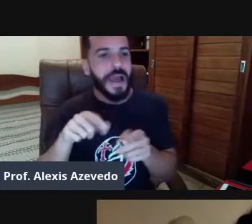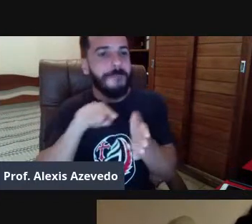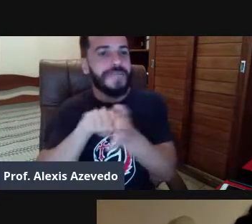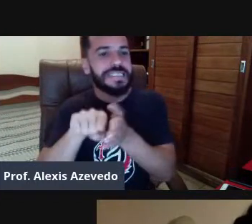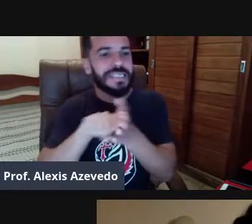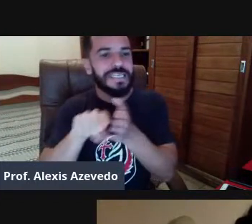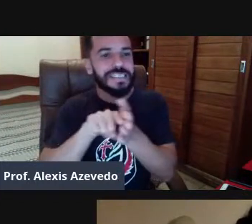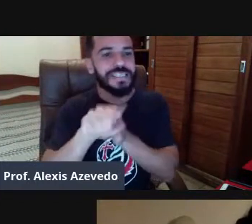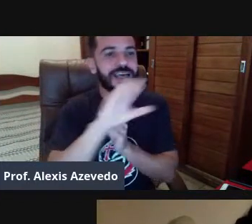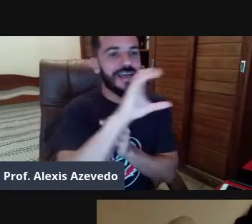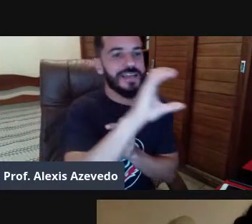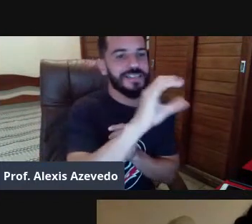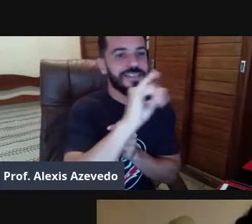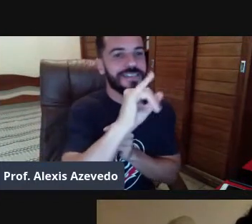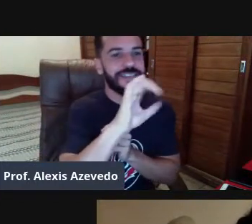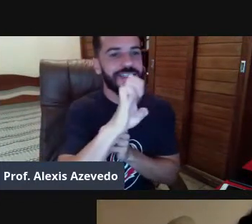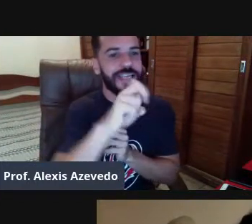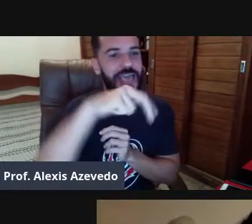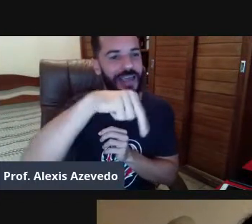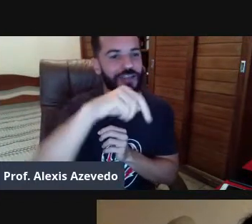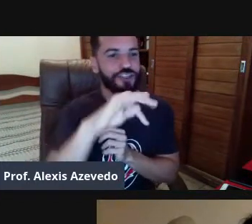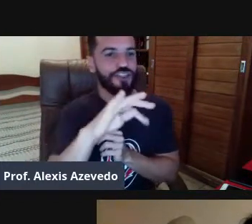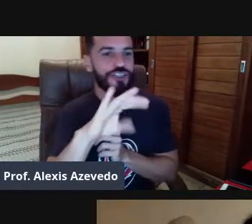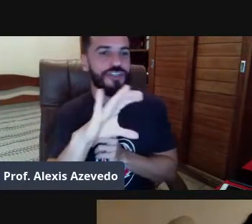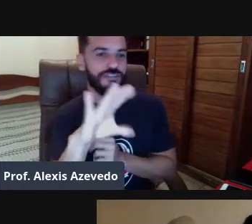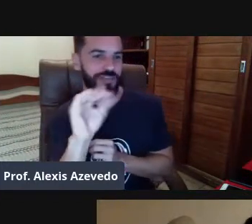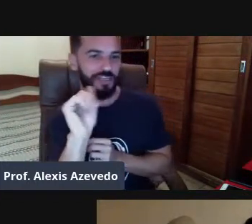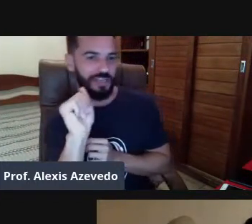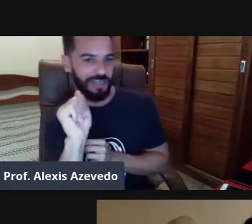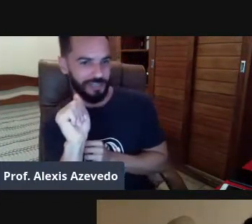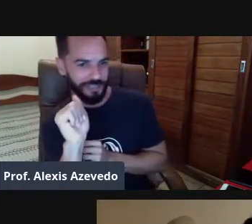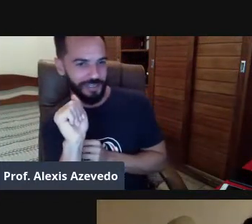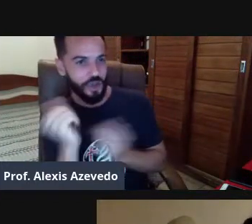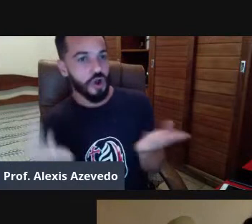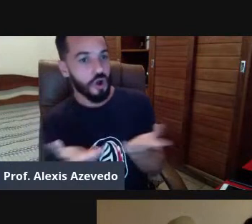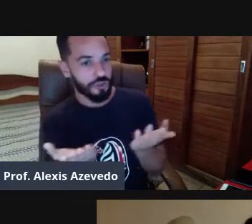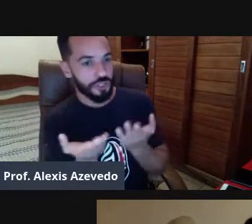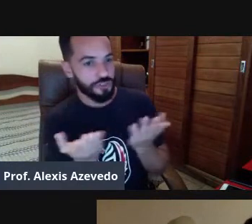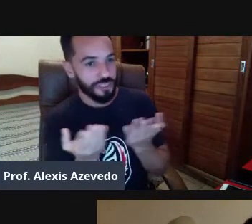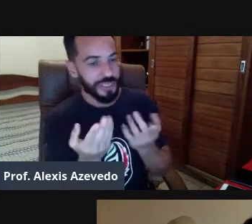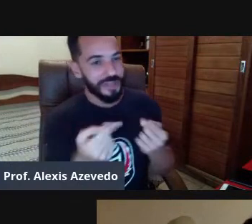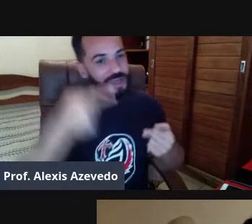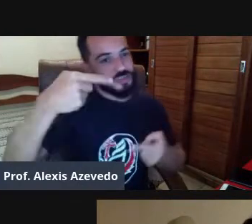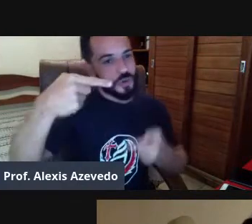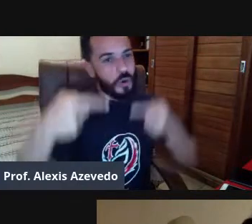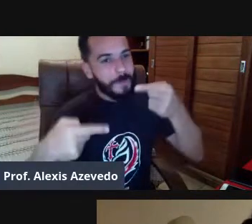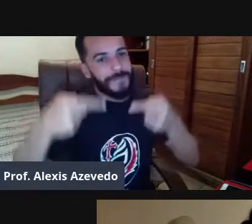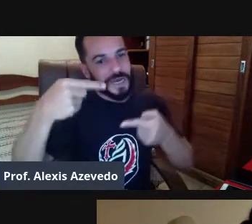no mesmo sistema que uma pesquisa de uma linha